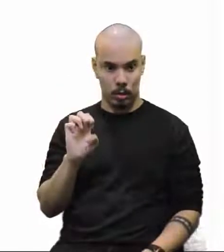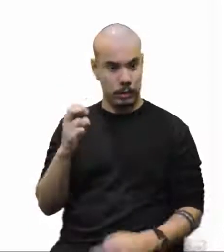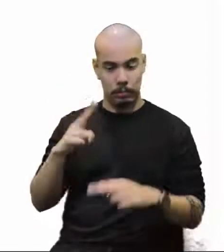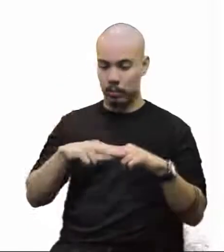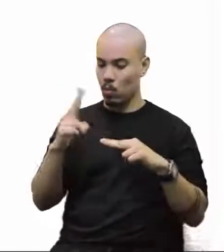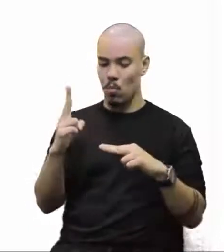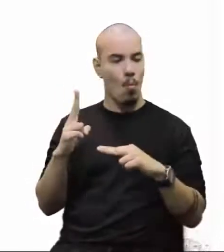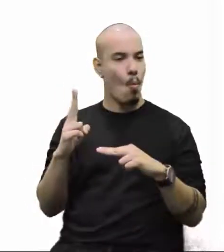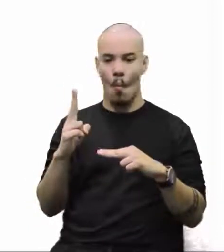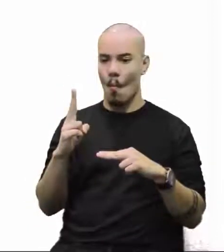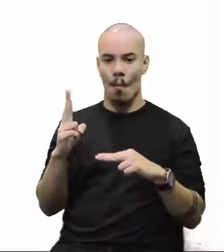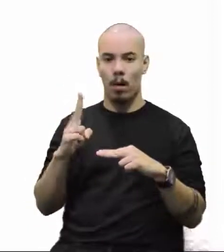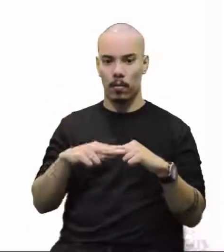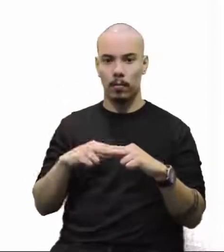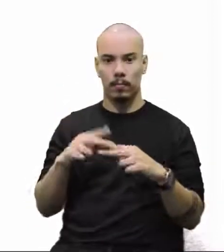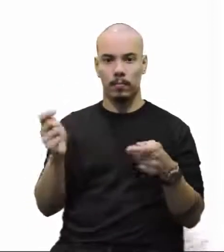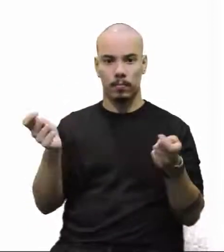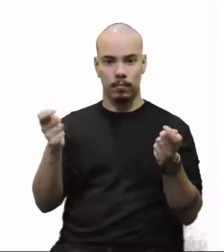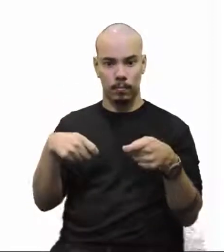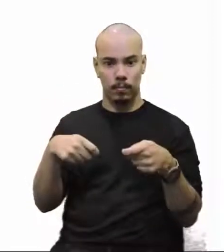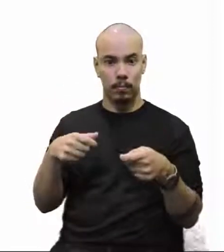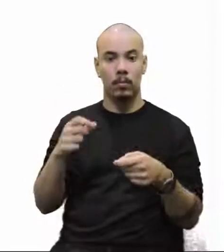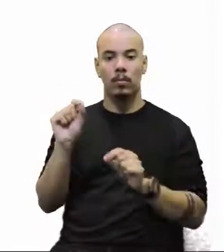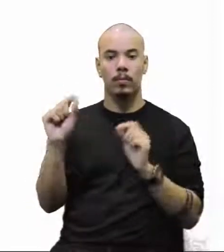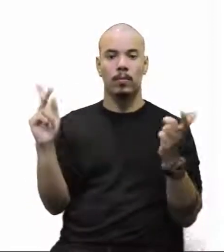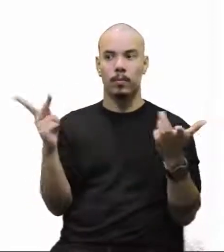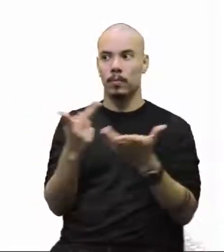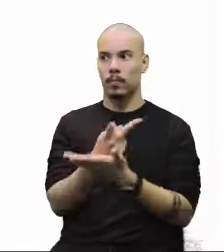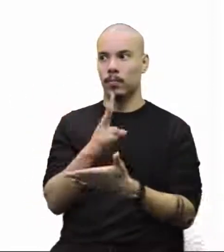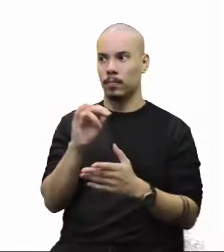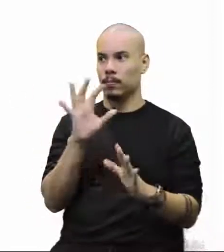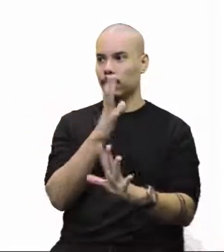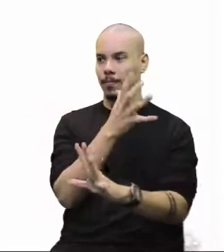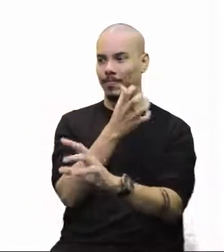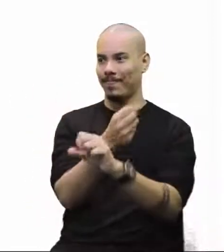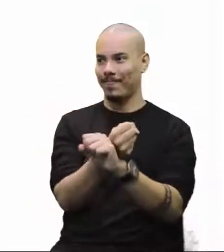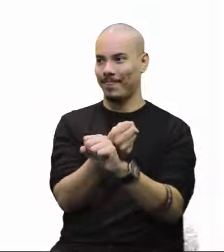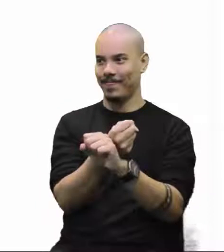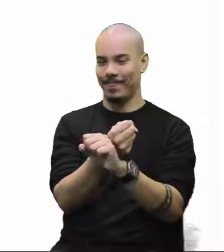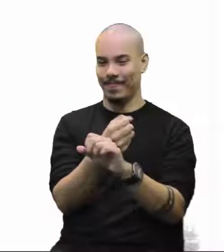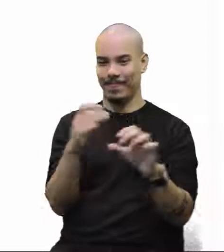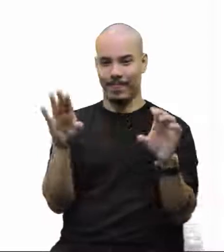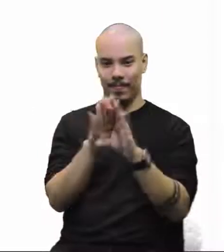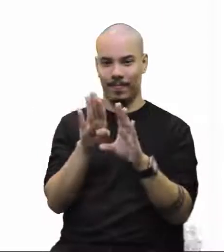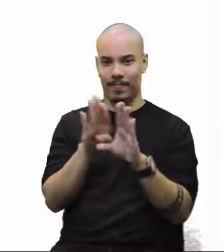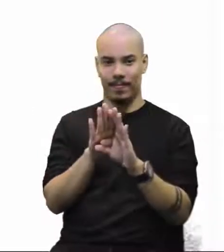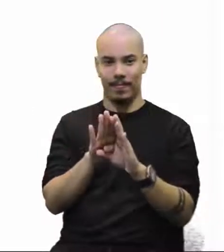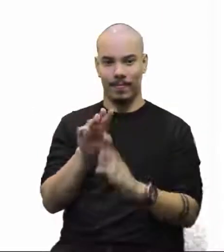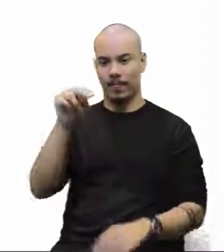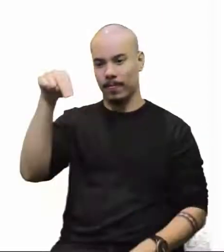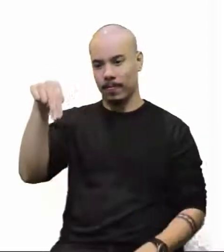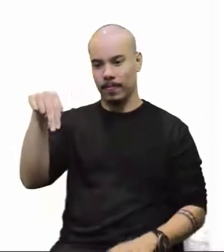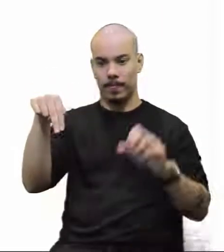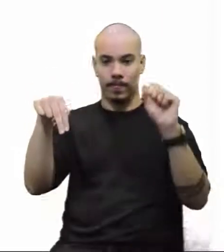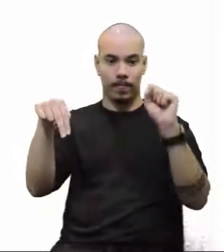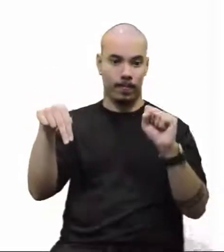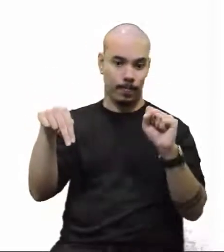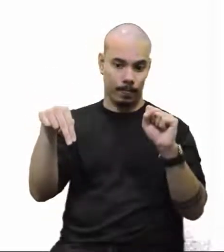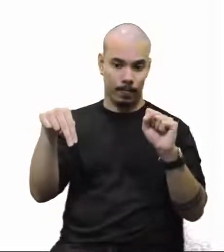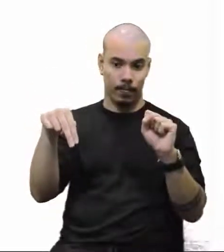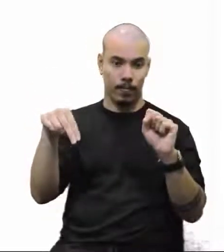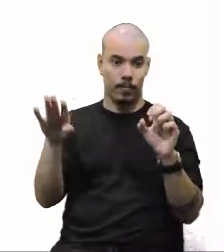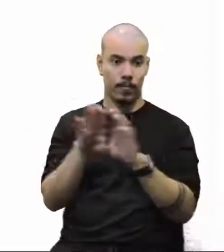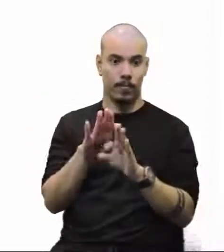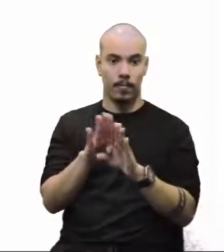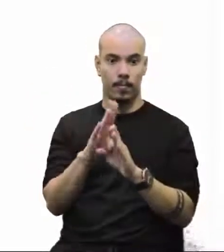tem corrente. O que vai acontecer com esse condutor? Vai ser atraído pelo polo norte, vai ser atraído pelo polo sul, irá